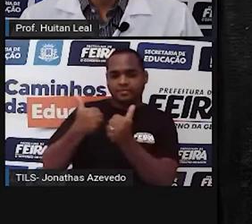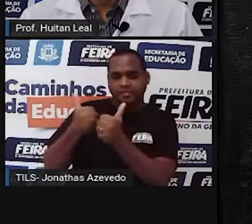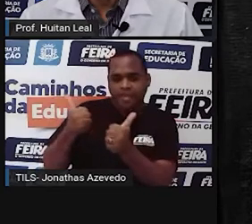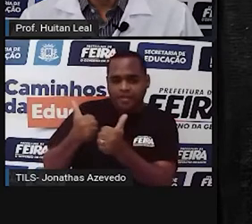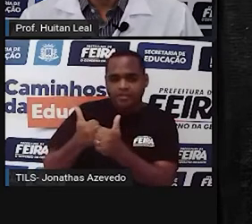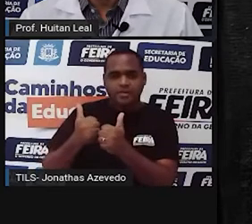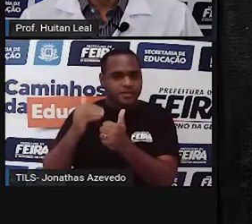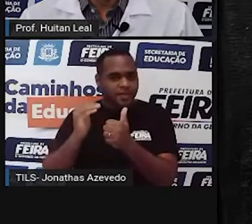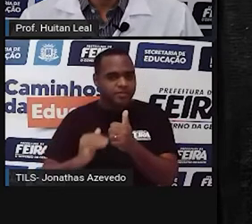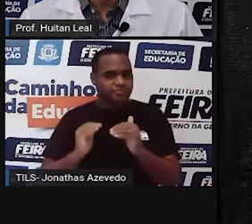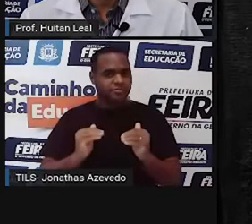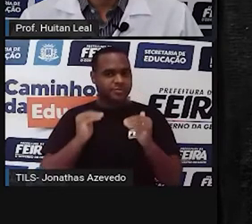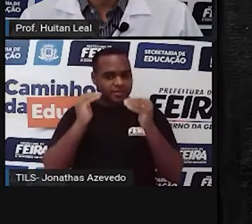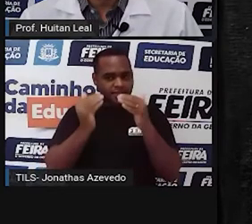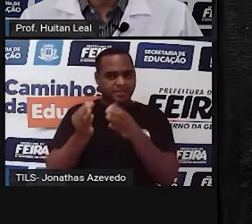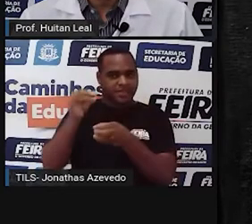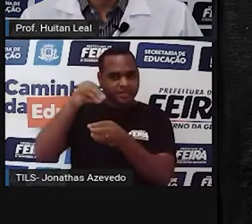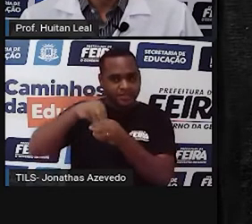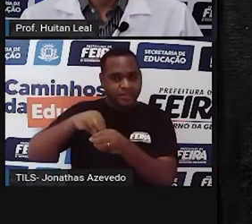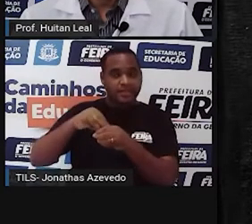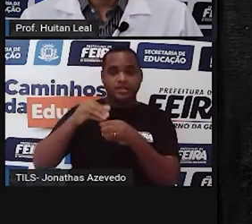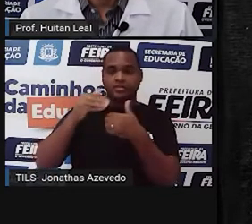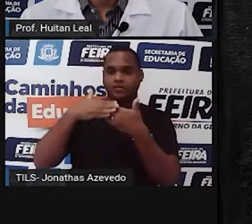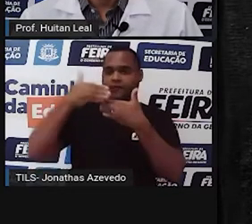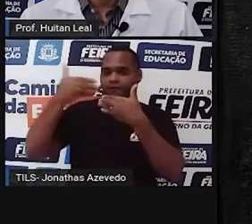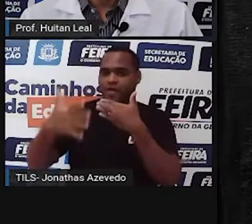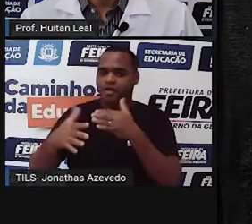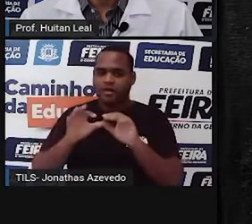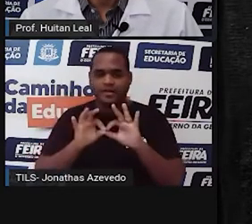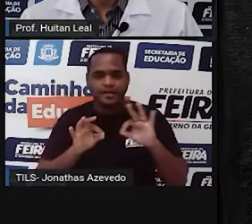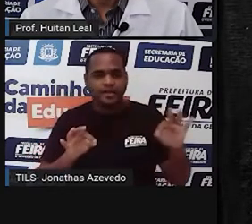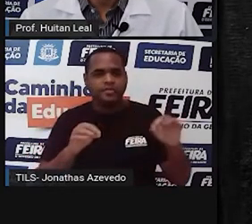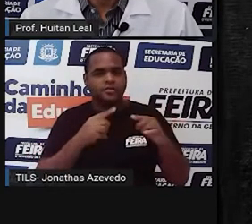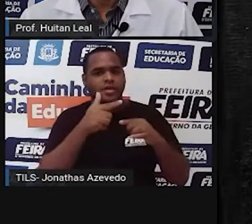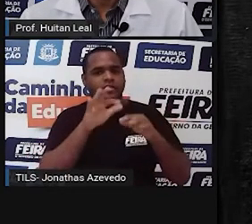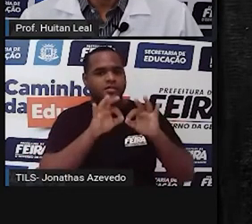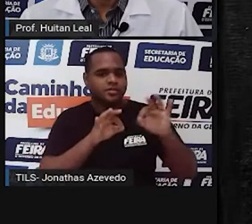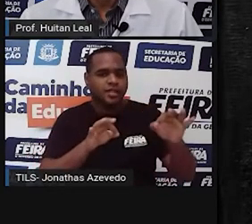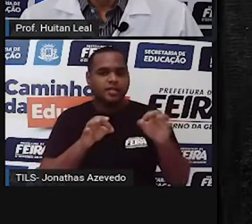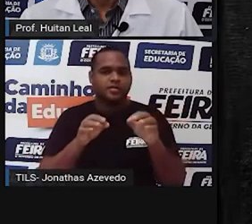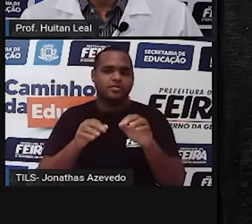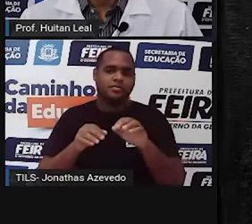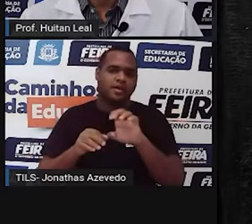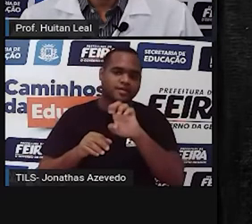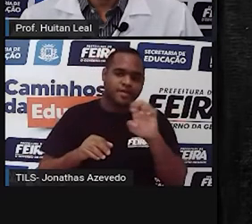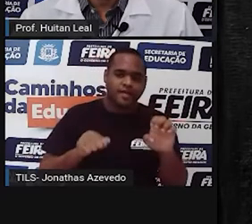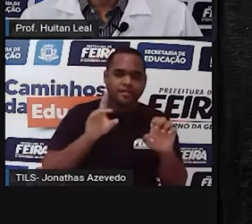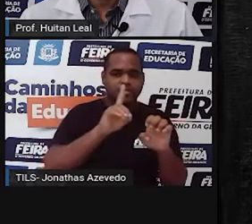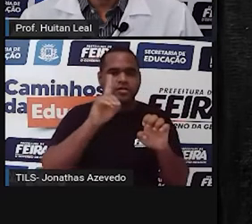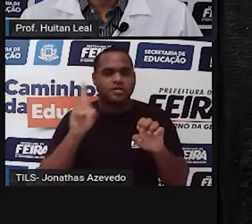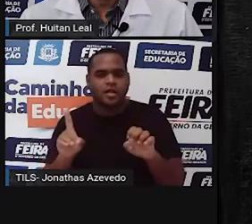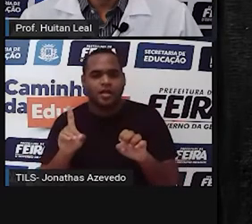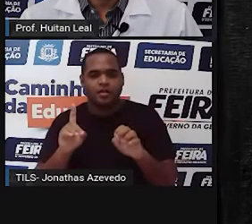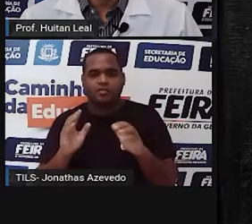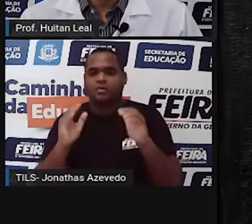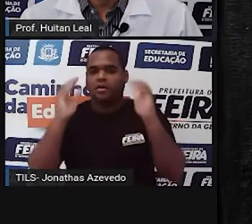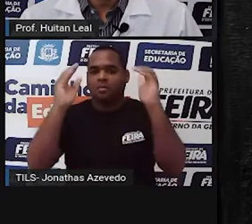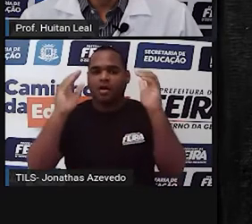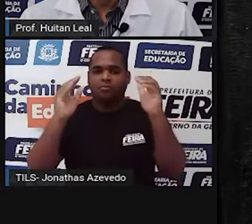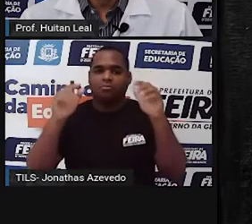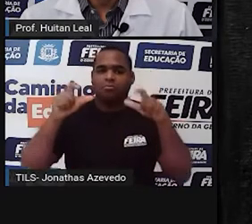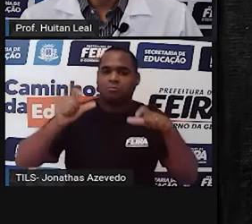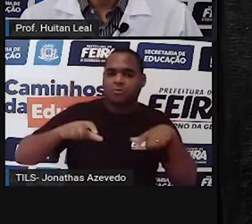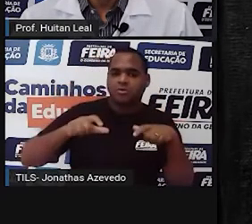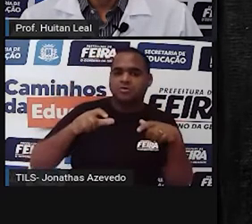atrás, perto, abaixo, acima, dentro, fora, além, adiante, à esquerda, à direita, de